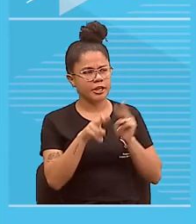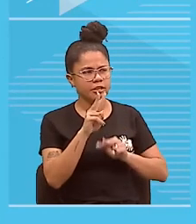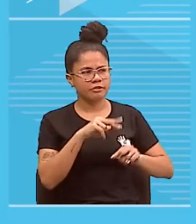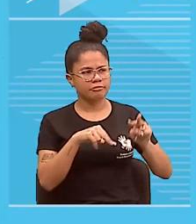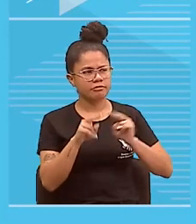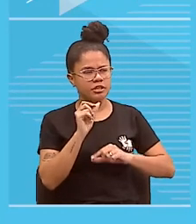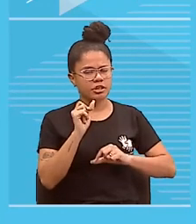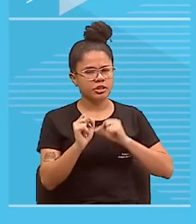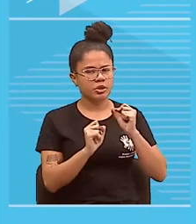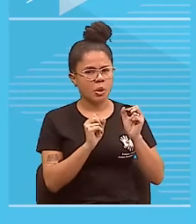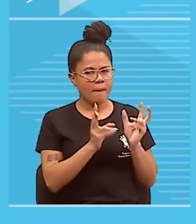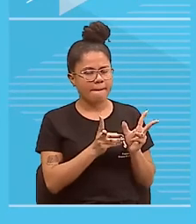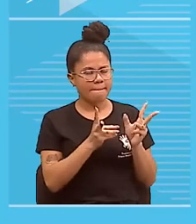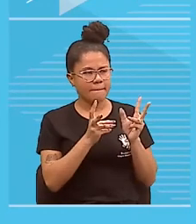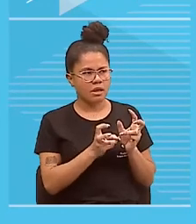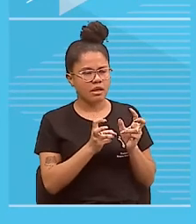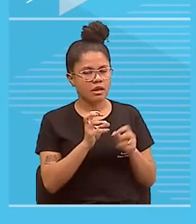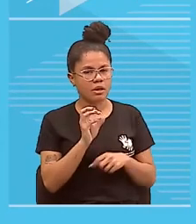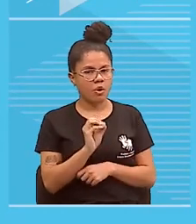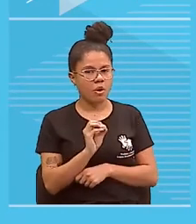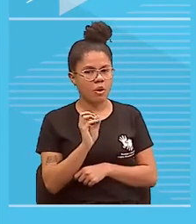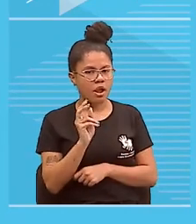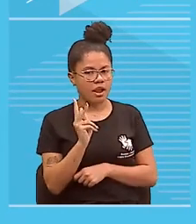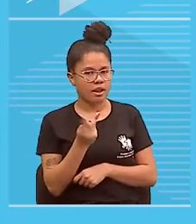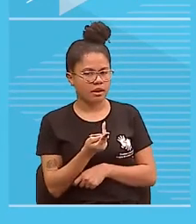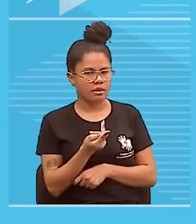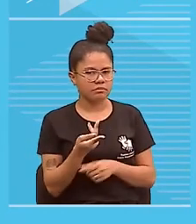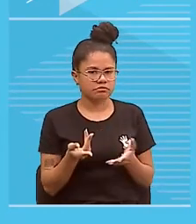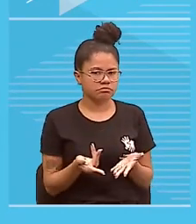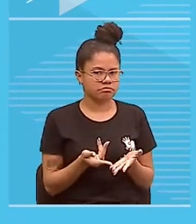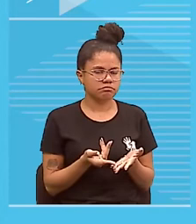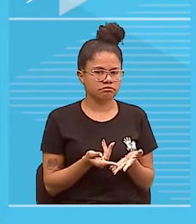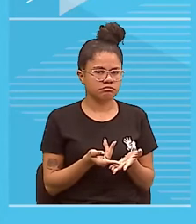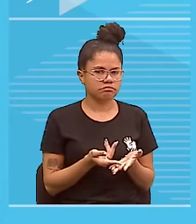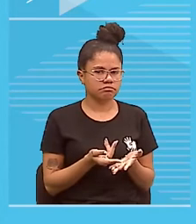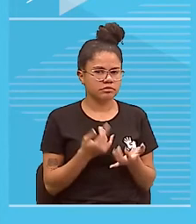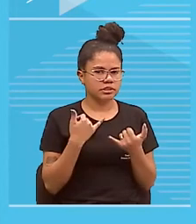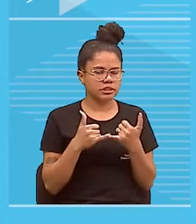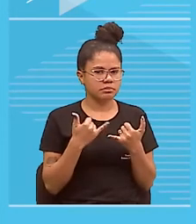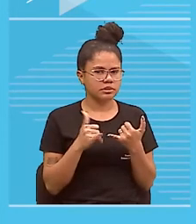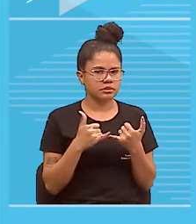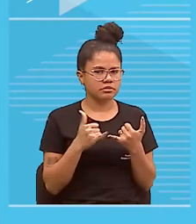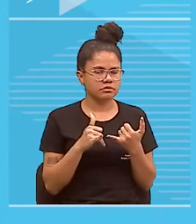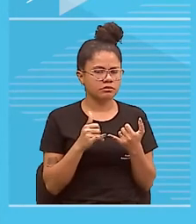é e ver um hora h eu vou achar que ele é solúvel em água